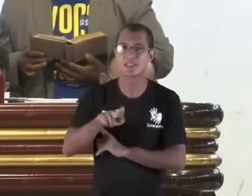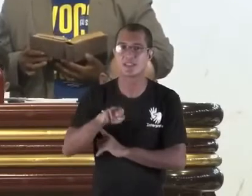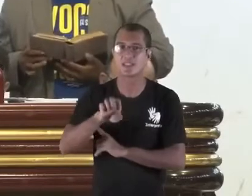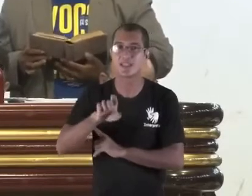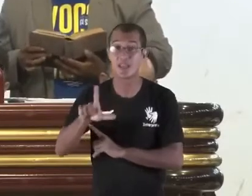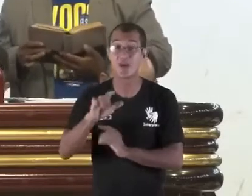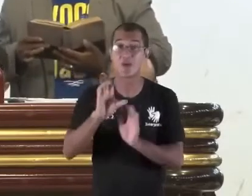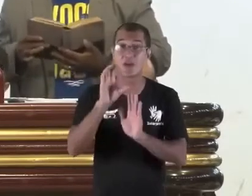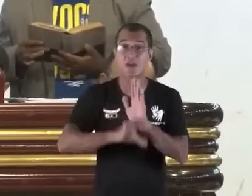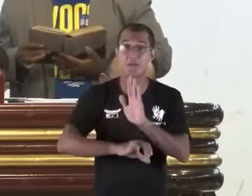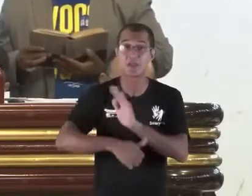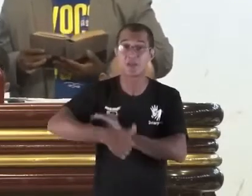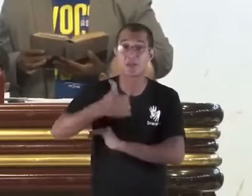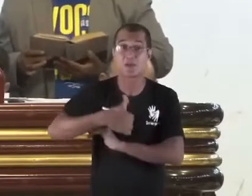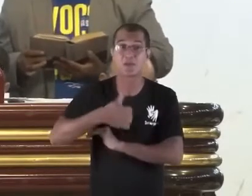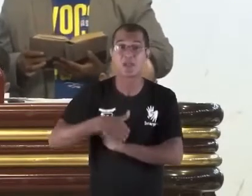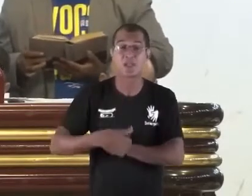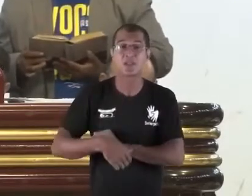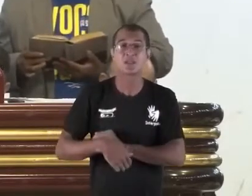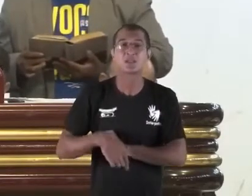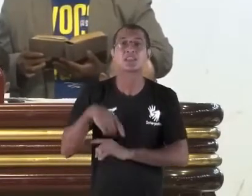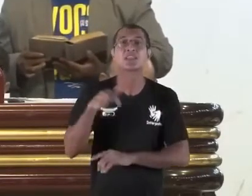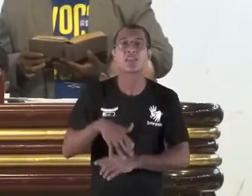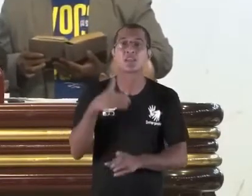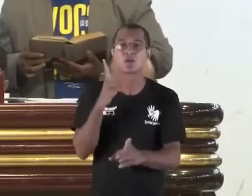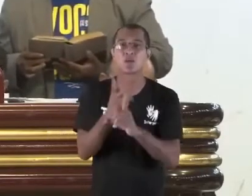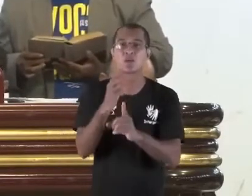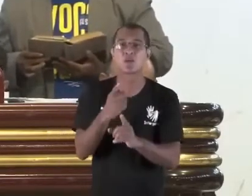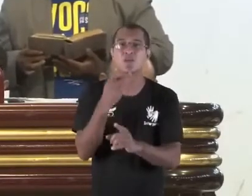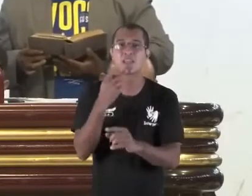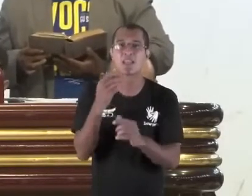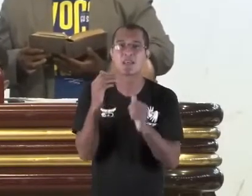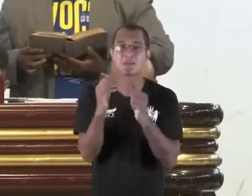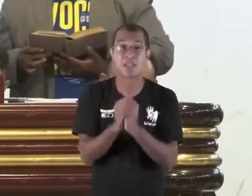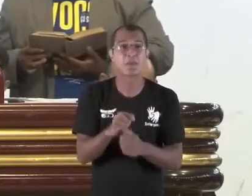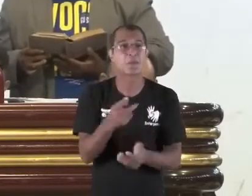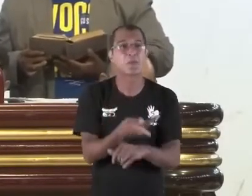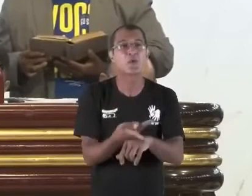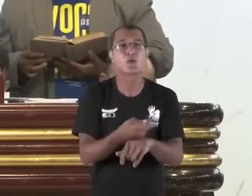1. Quem achou, diga bem forte: amém.